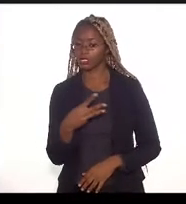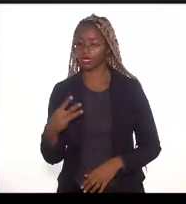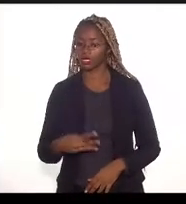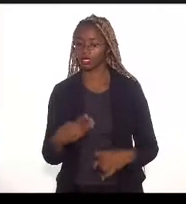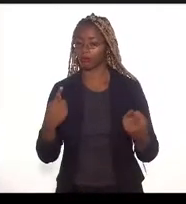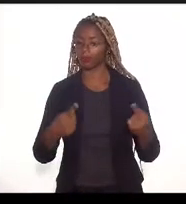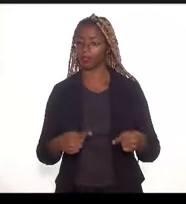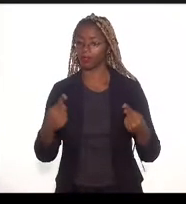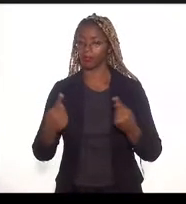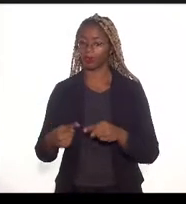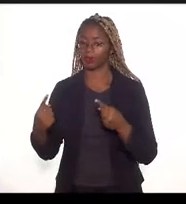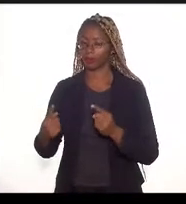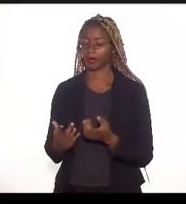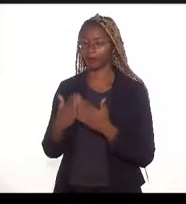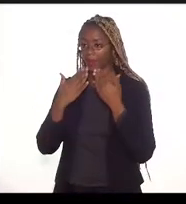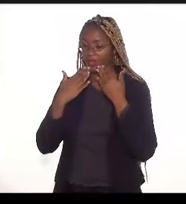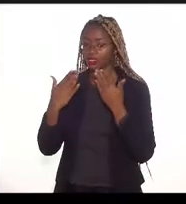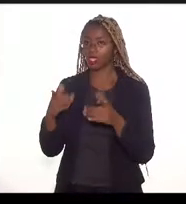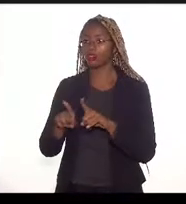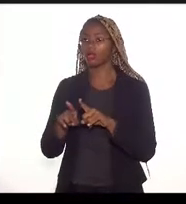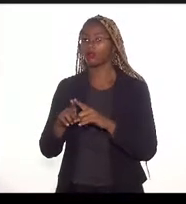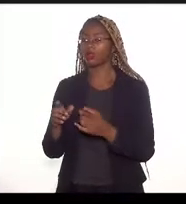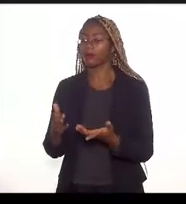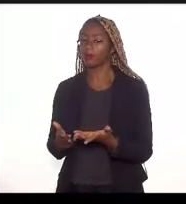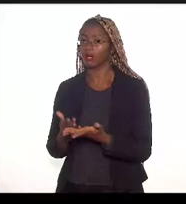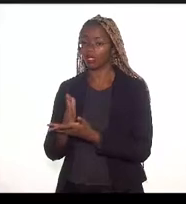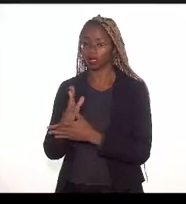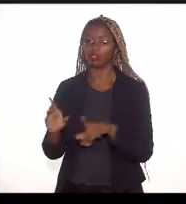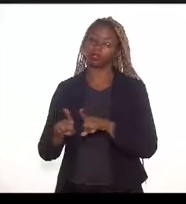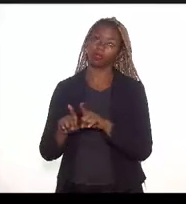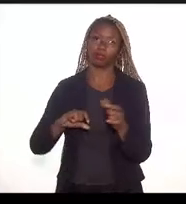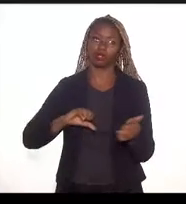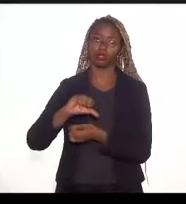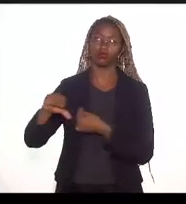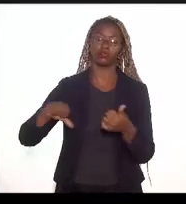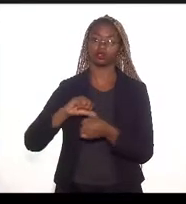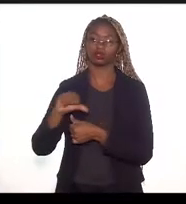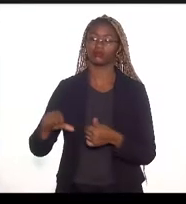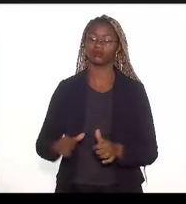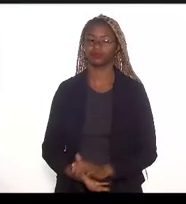pleitos apresentados e aprovados, incluindo renovação também.